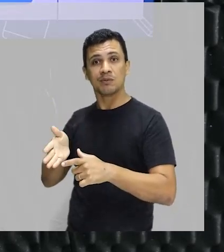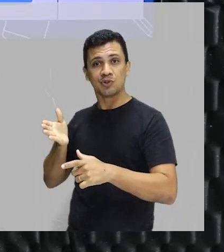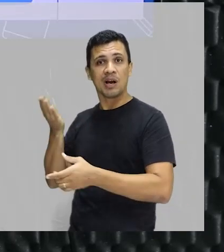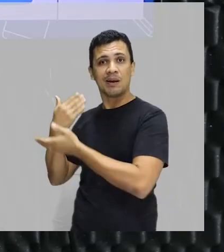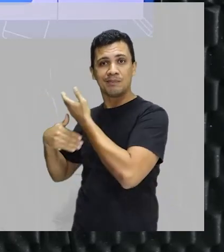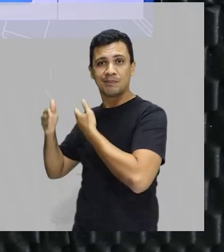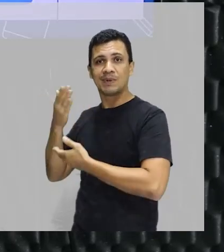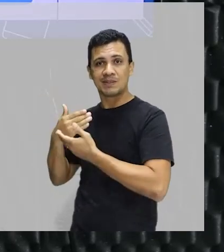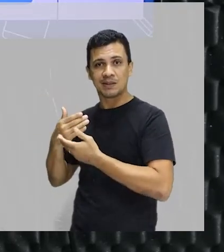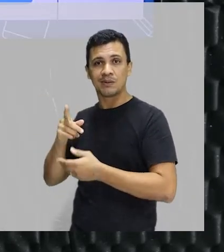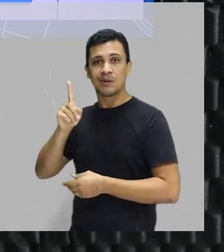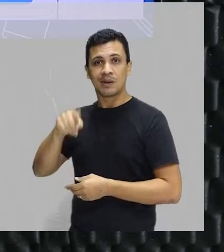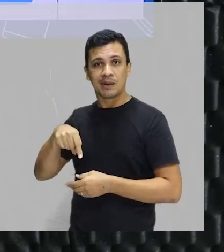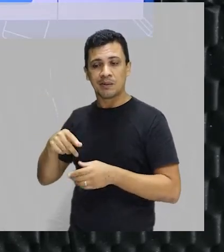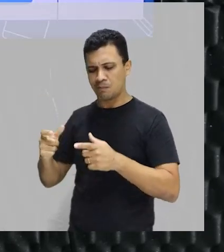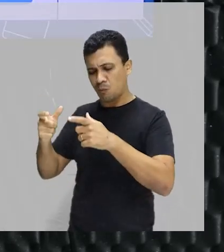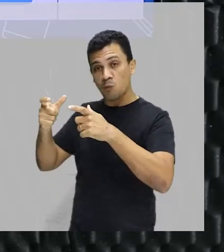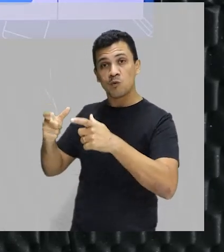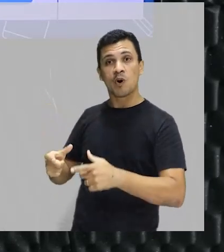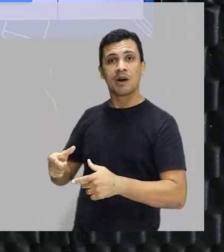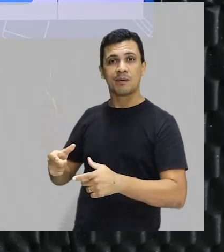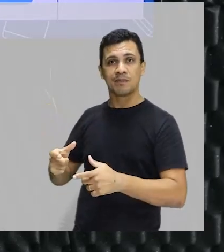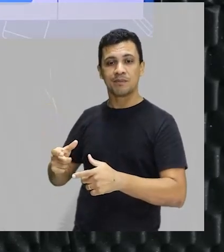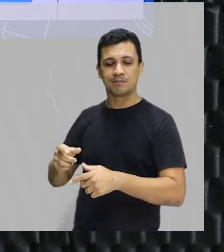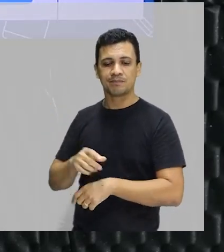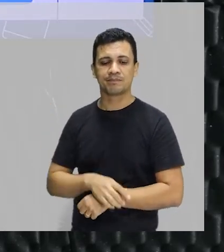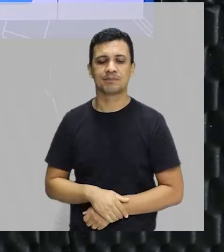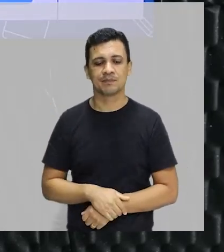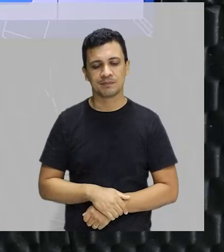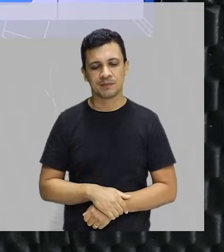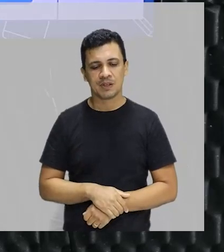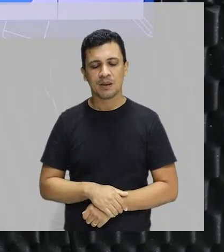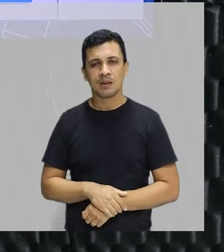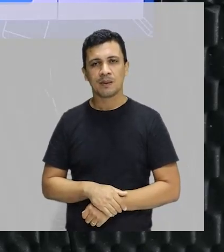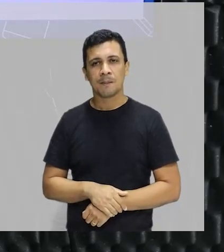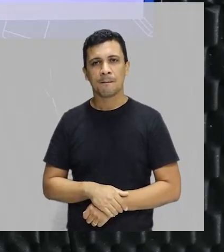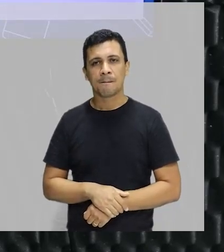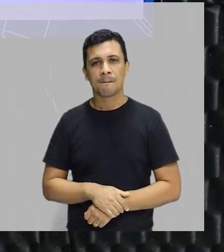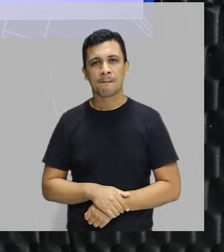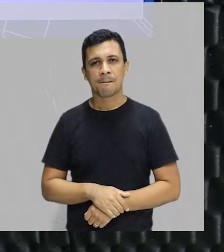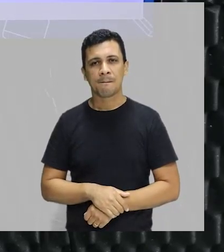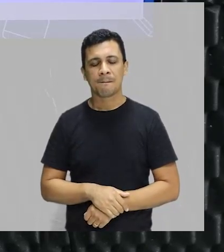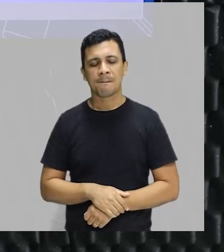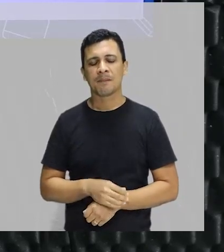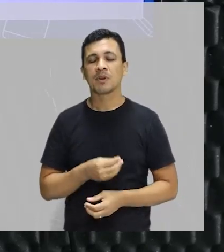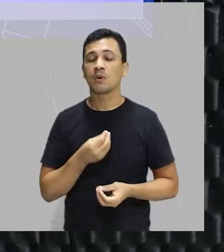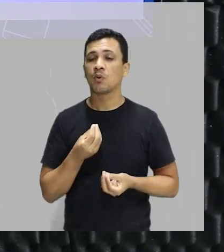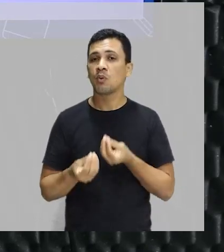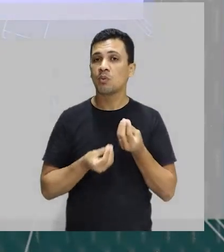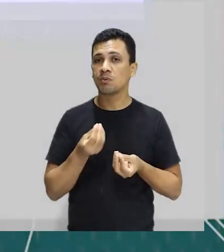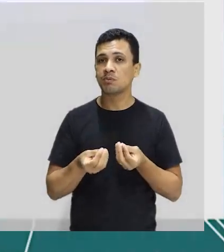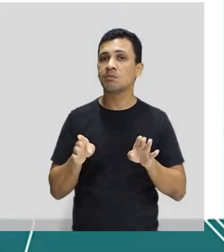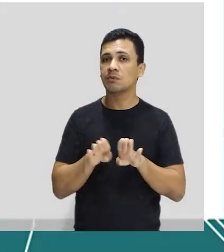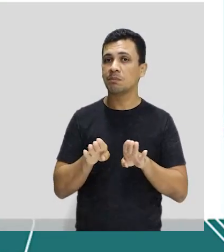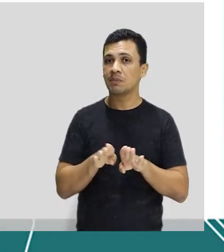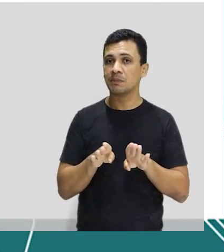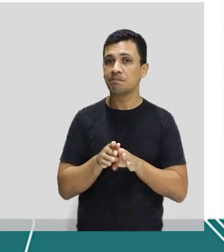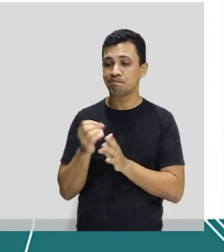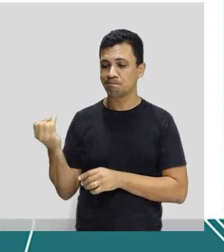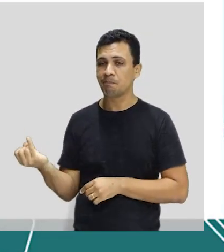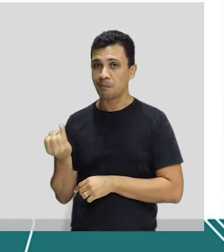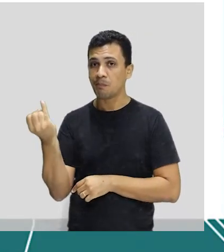uma localização. Bom, were, porque o sujeito é plural. Tá? Uma observação ainda nas